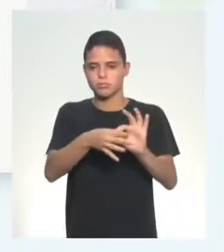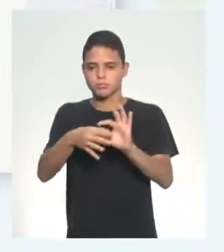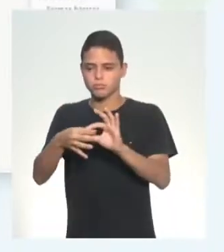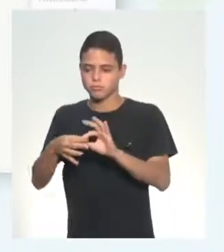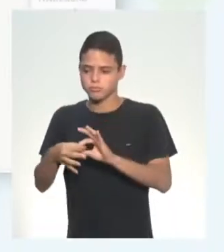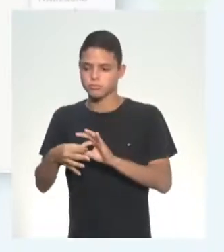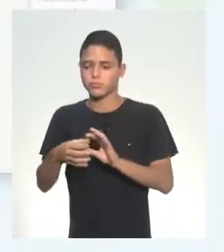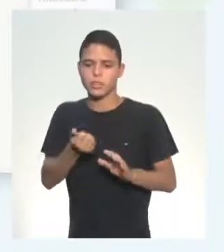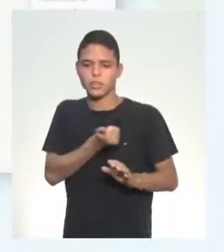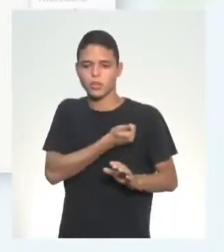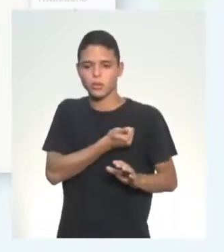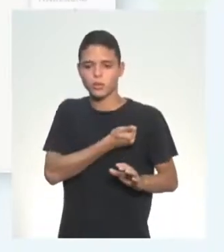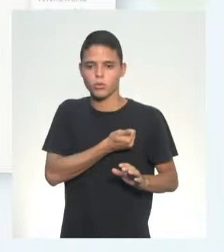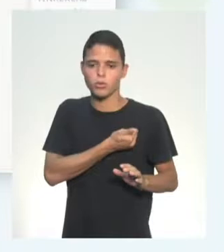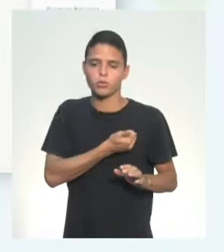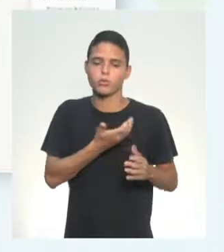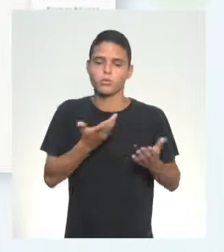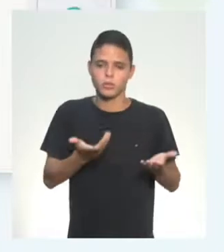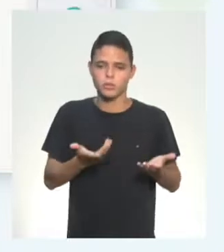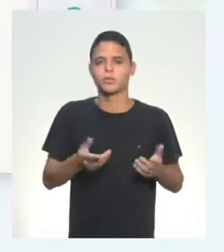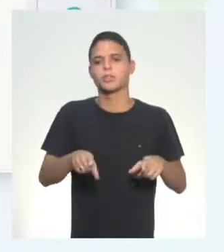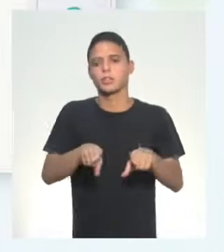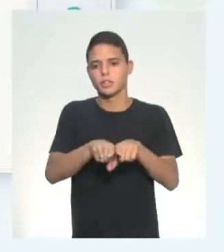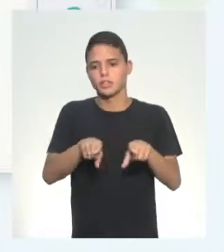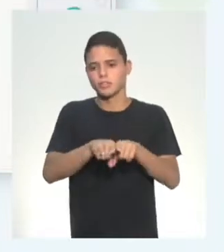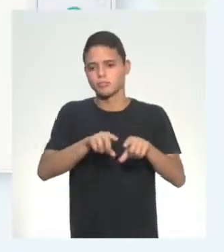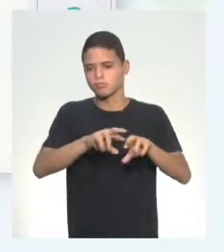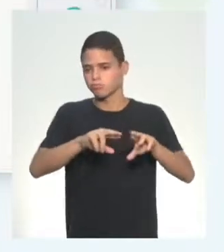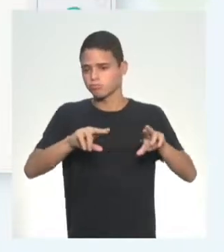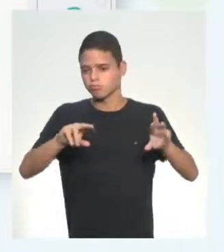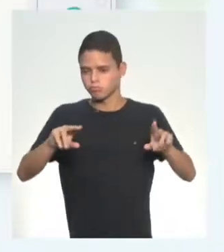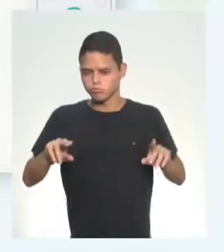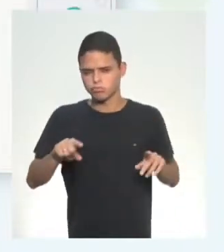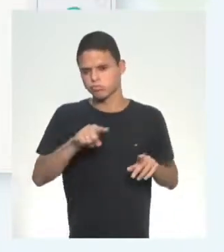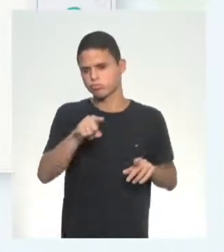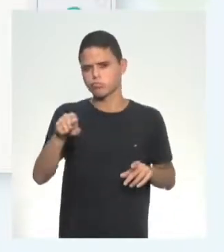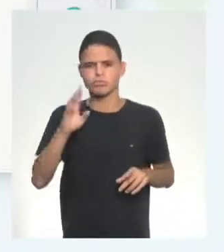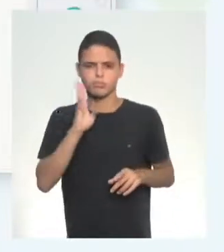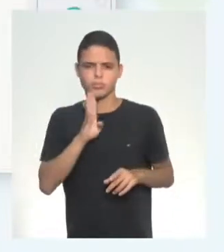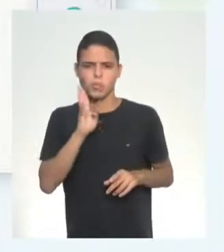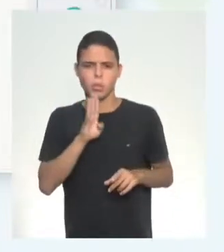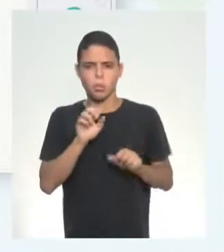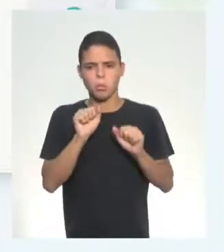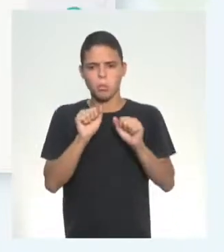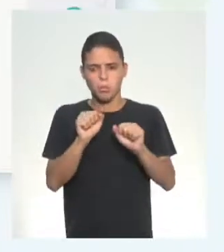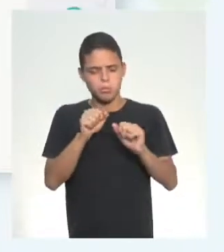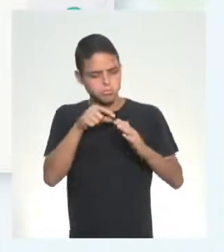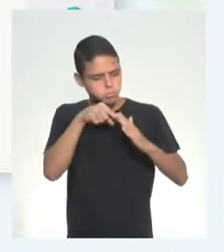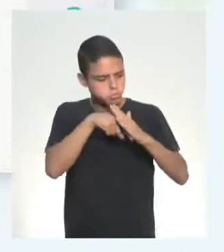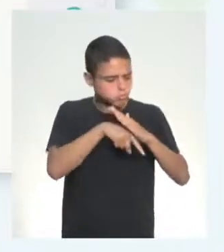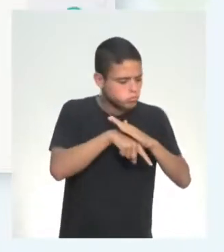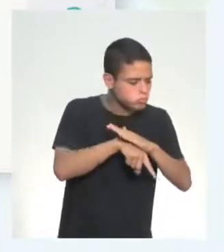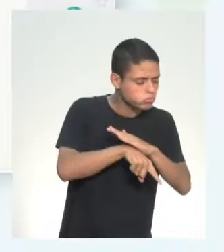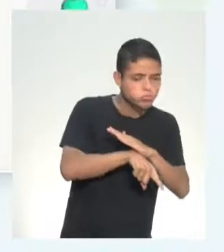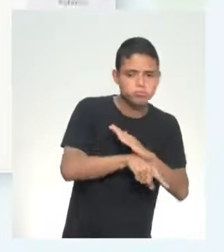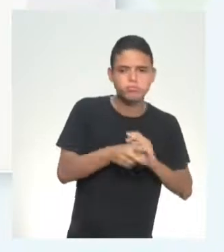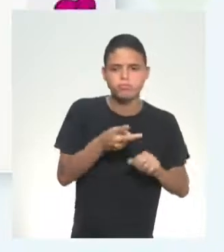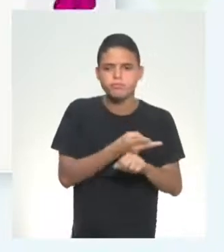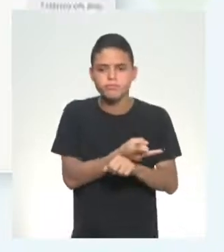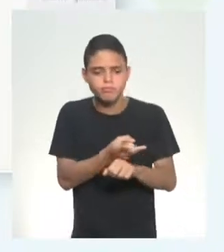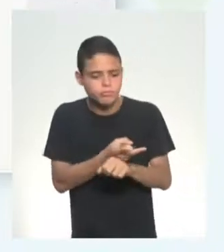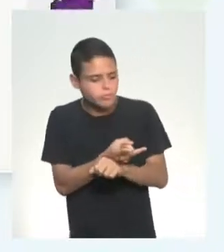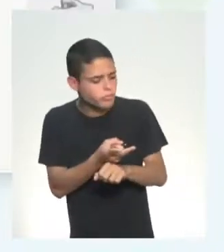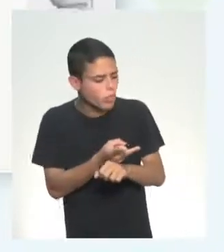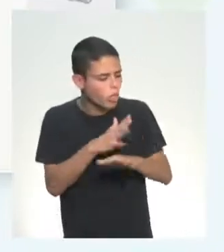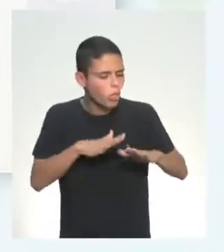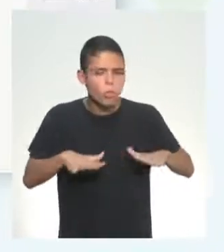você tem conectores. Então tem muita coisa legal aí que eu sugiro que vocês explorem, vejam todas